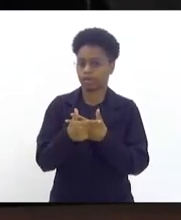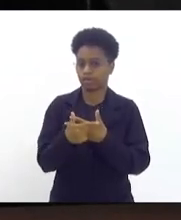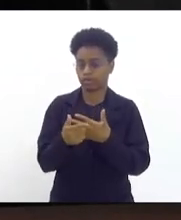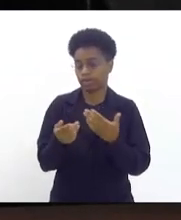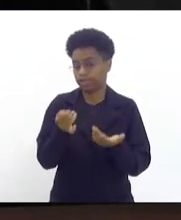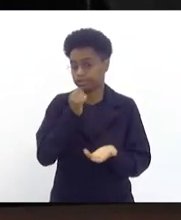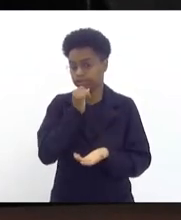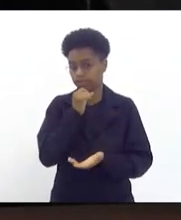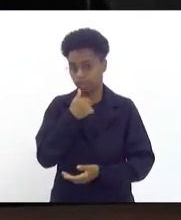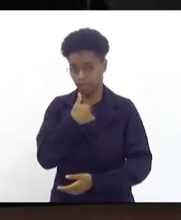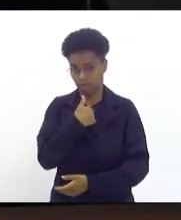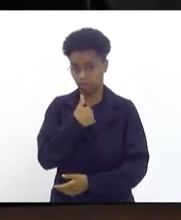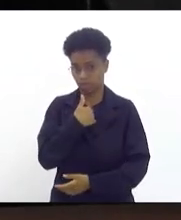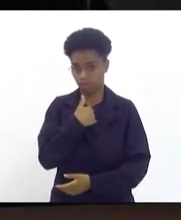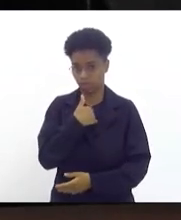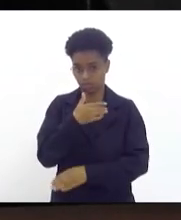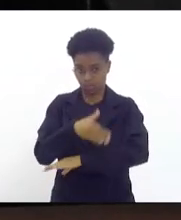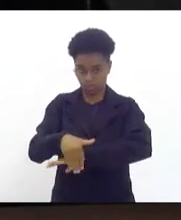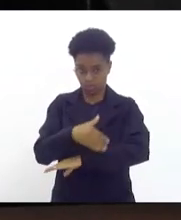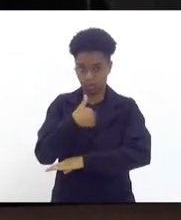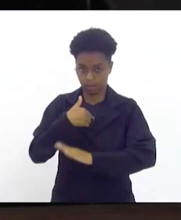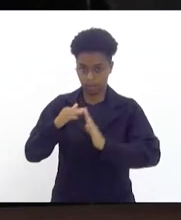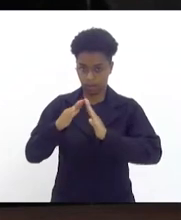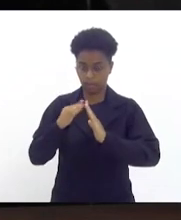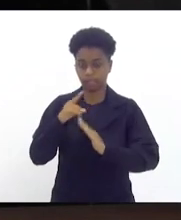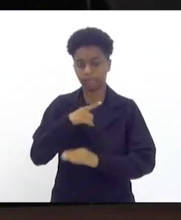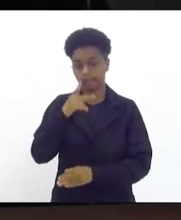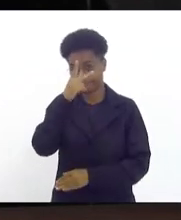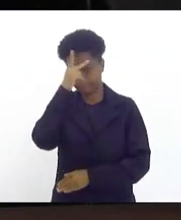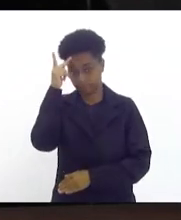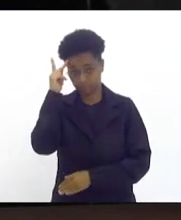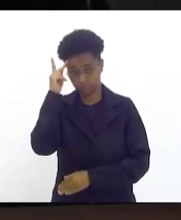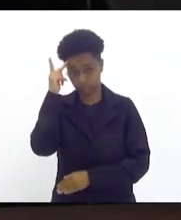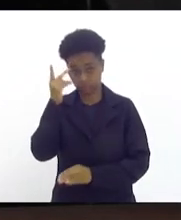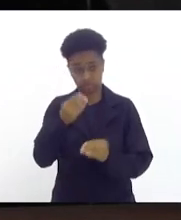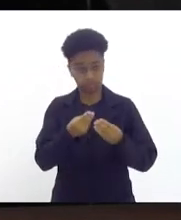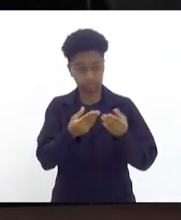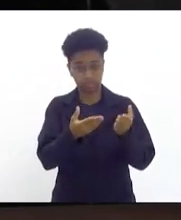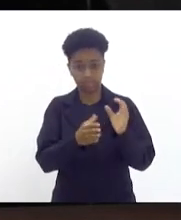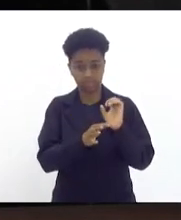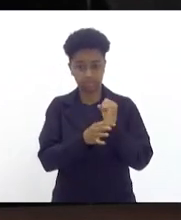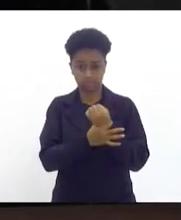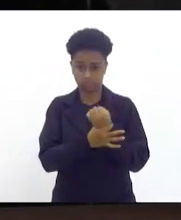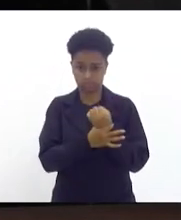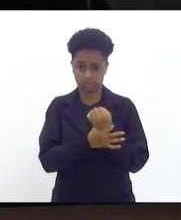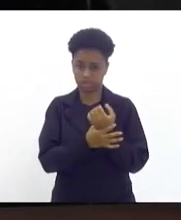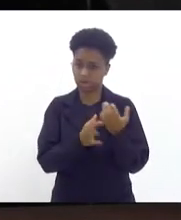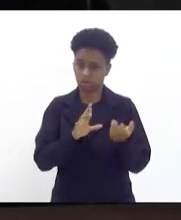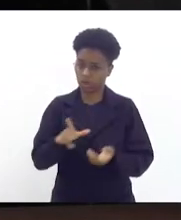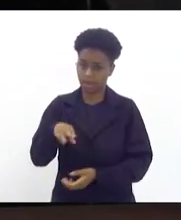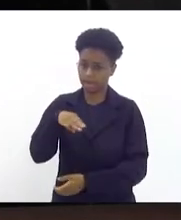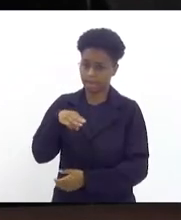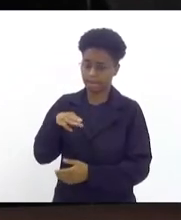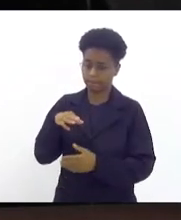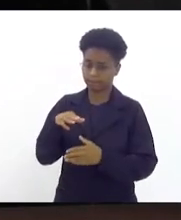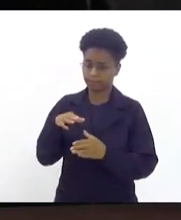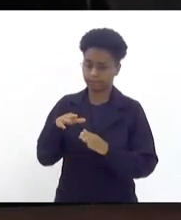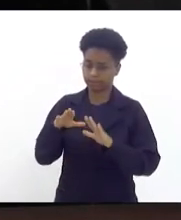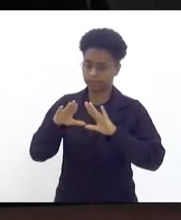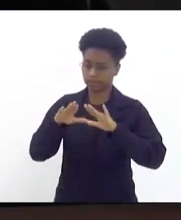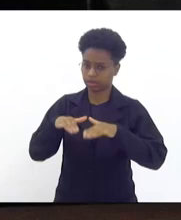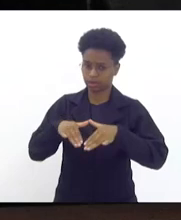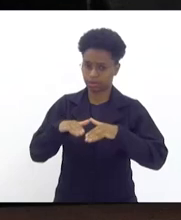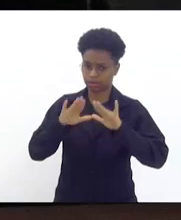por exemplo na rua que eu moro houve uma pessoa que foi oferecer segurança privada não era milícia não era